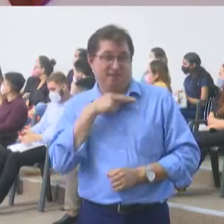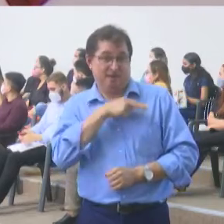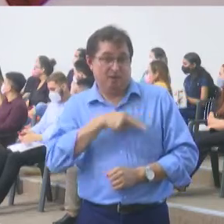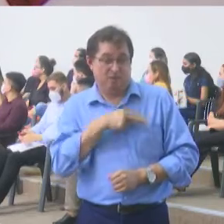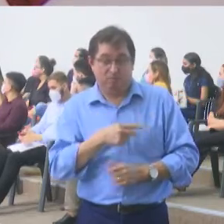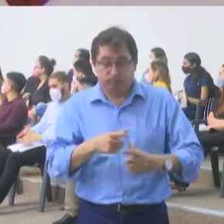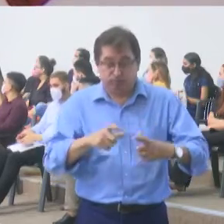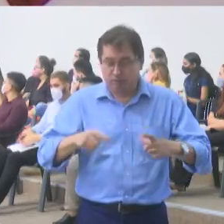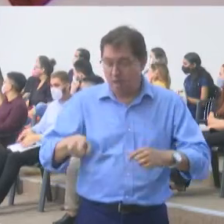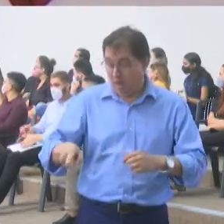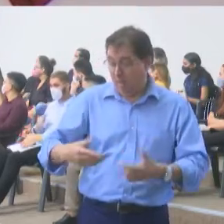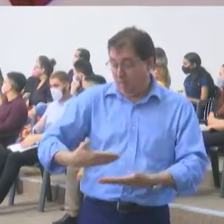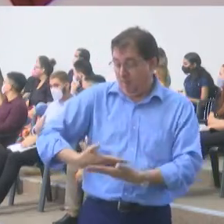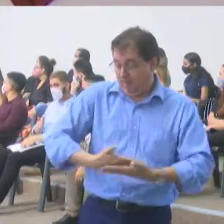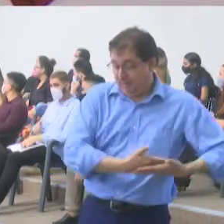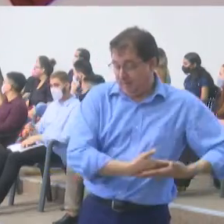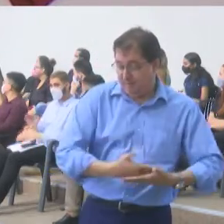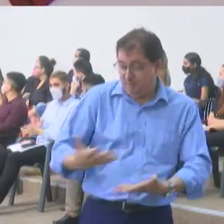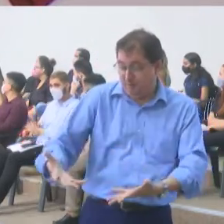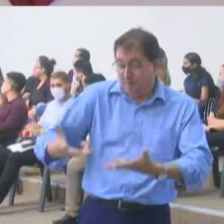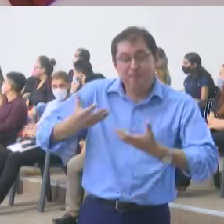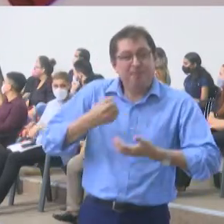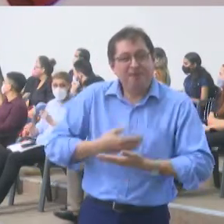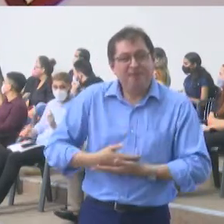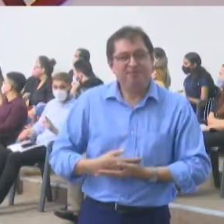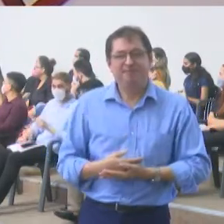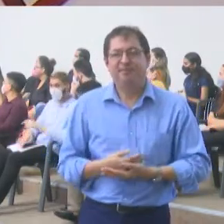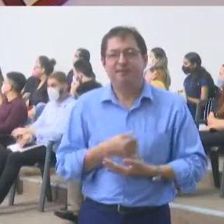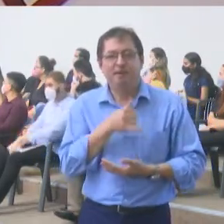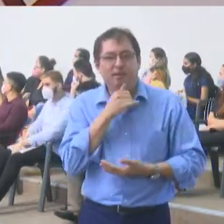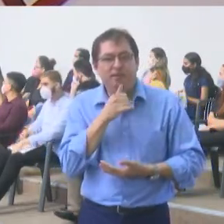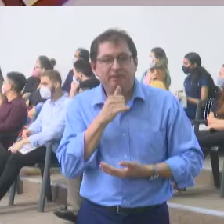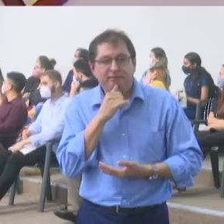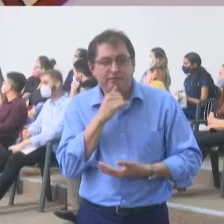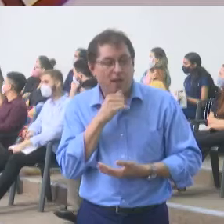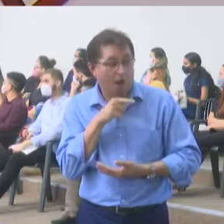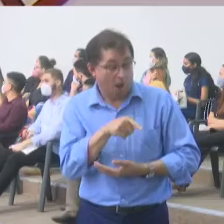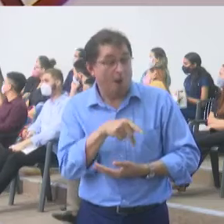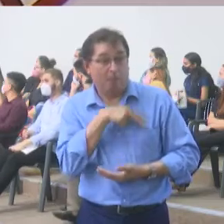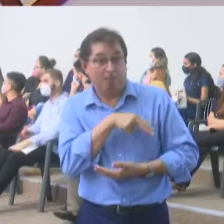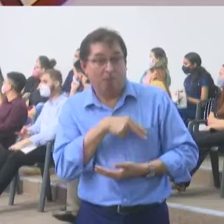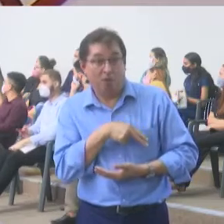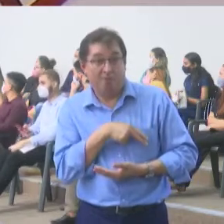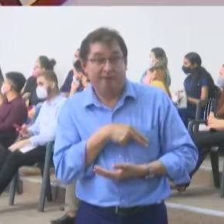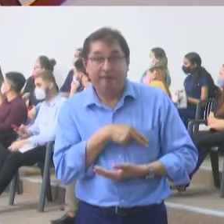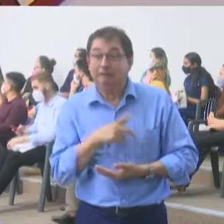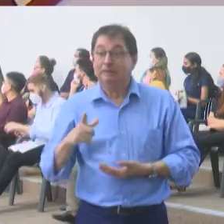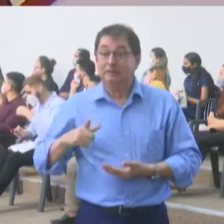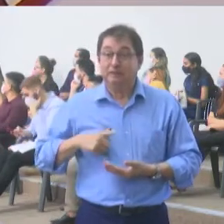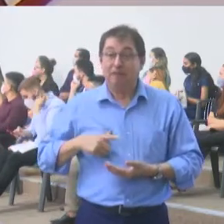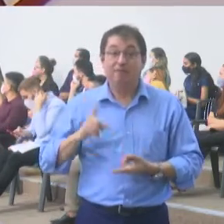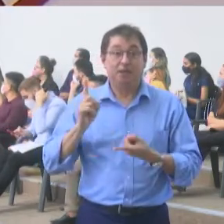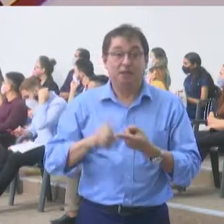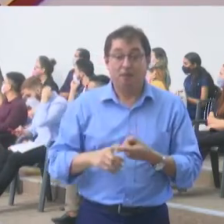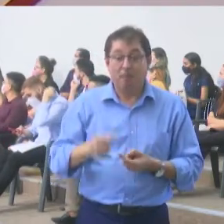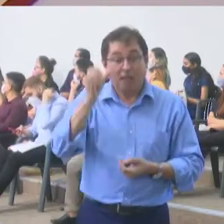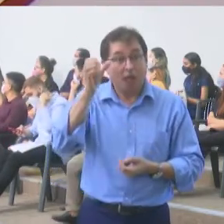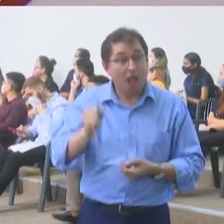aquela criança, colocou nos braços, e o seio dela começou a gerar leite, e ela amamentou aquela criança.